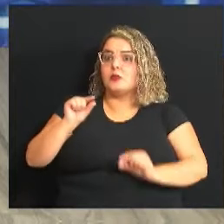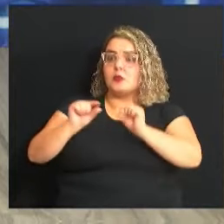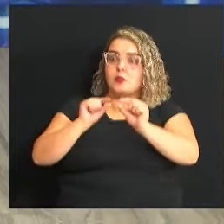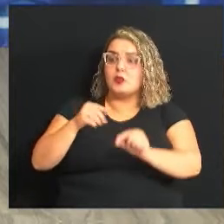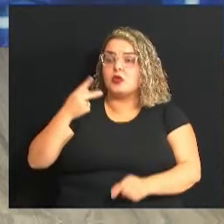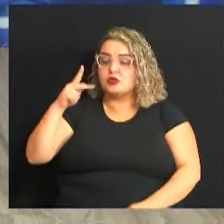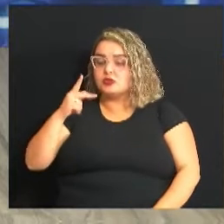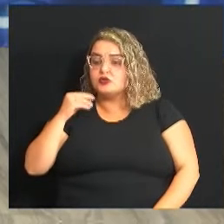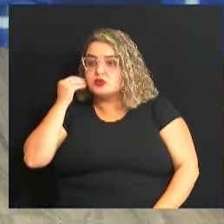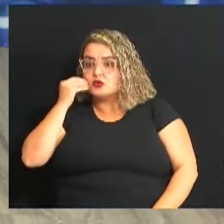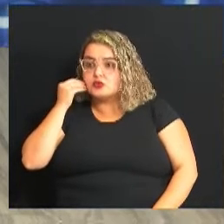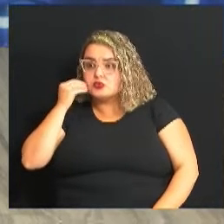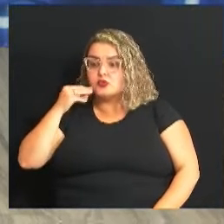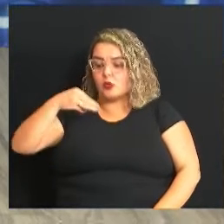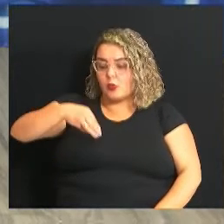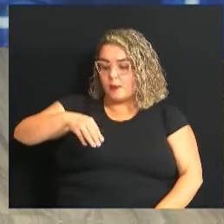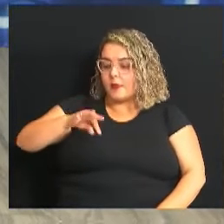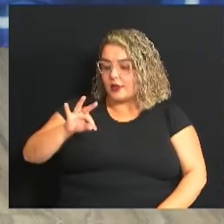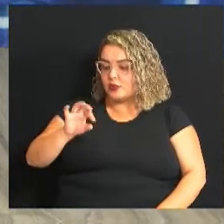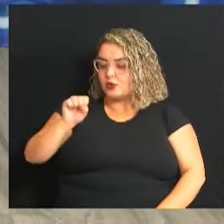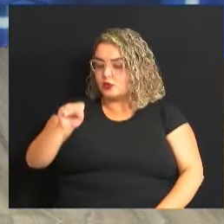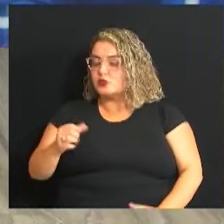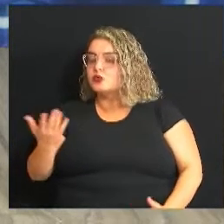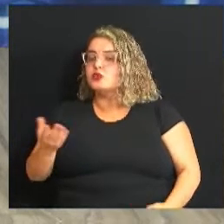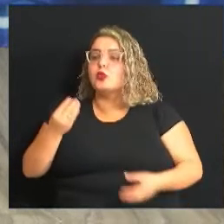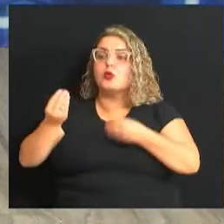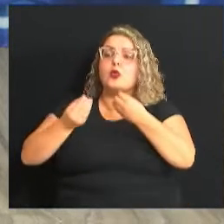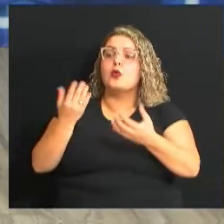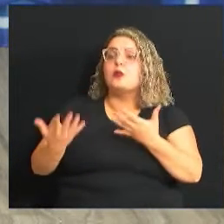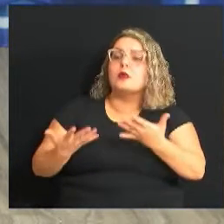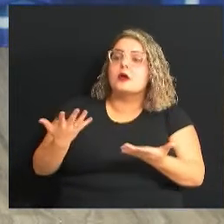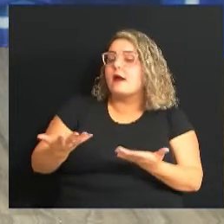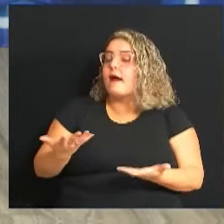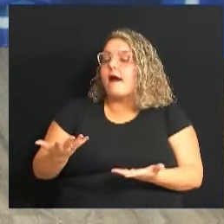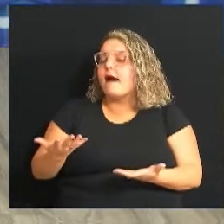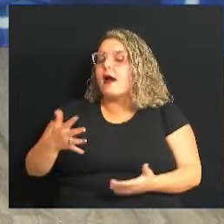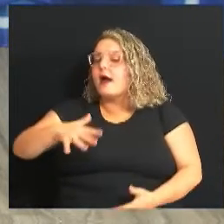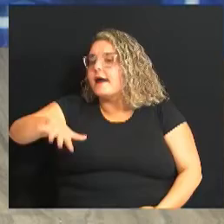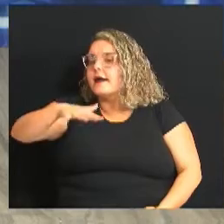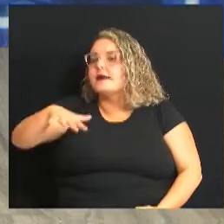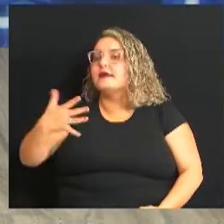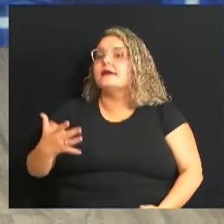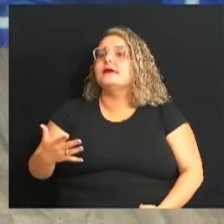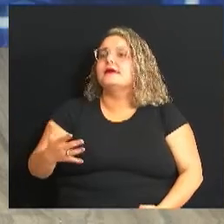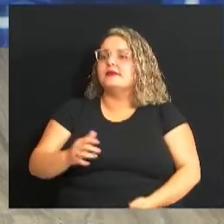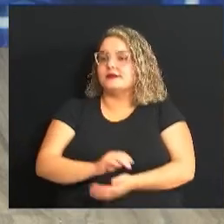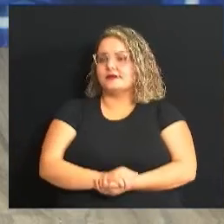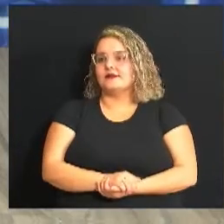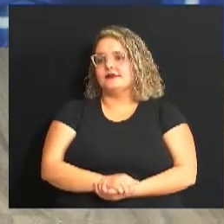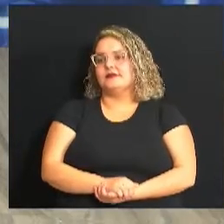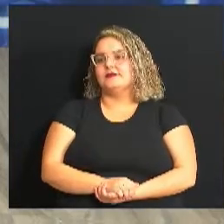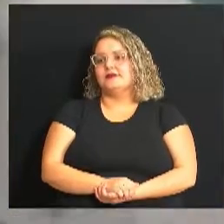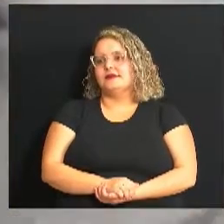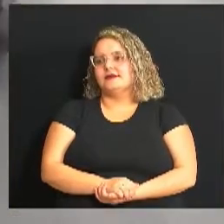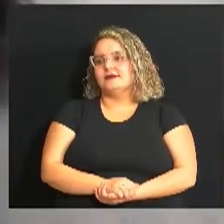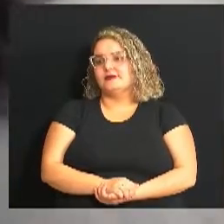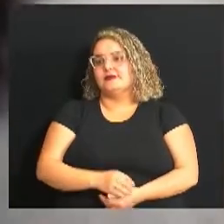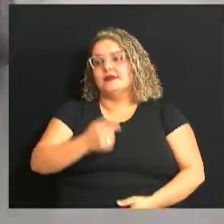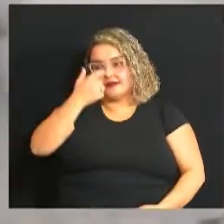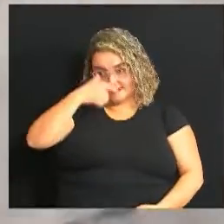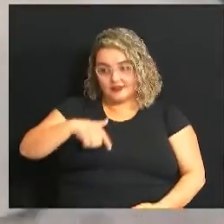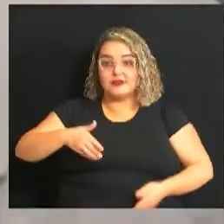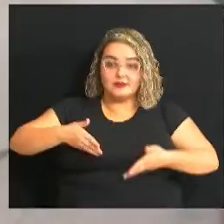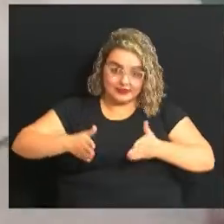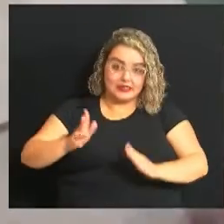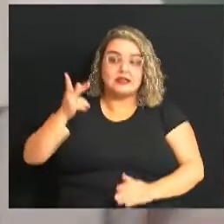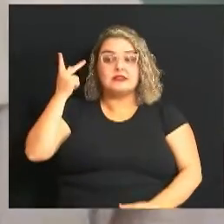experiência aí de Mato Grosso do Sul. Como é que é isso aí nessa terrinha? Também é grande. Eu sou paulistana, eu nasci